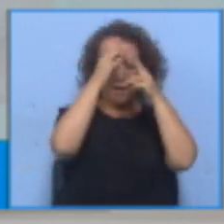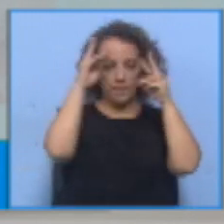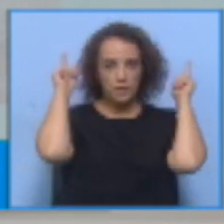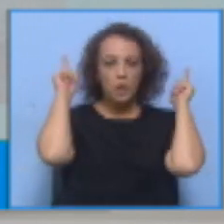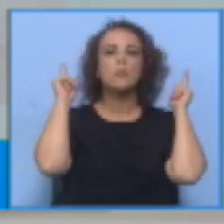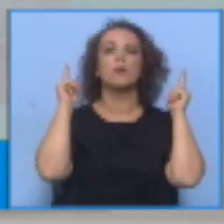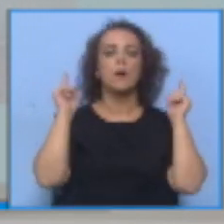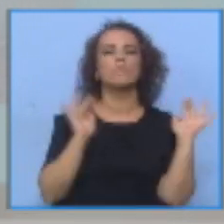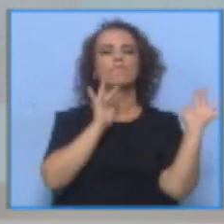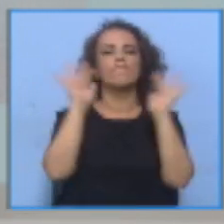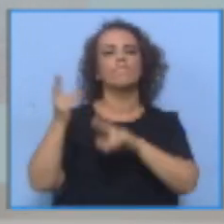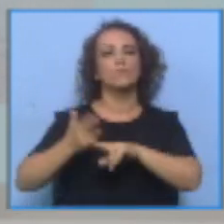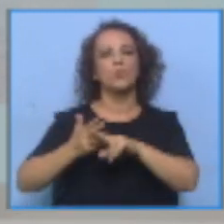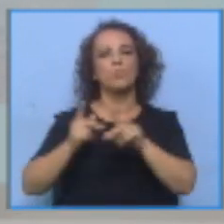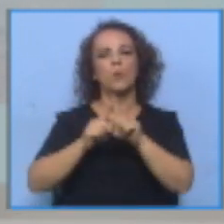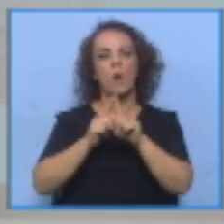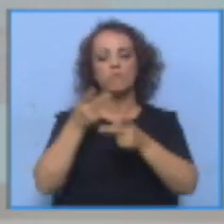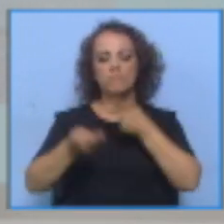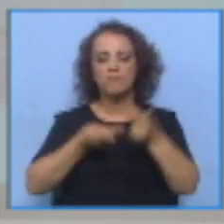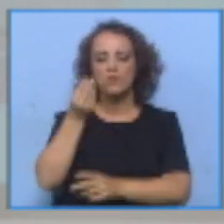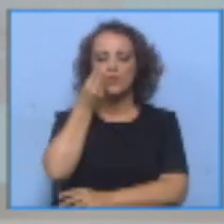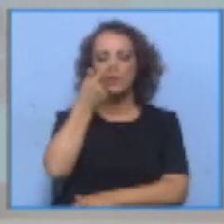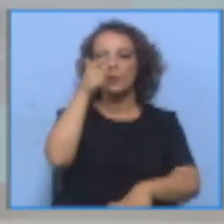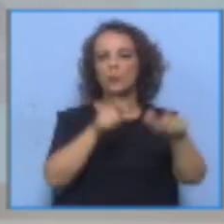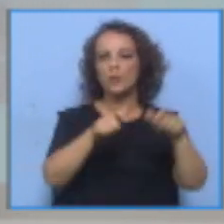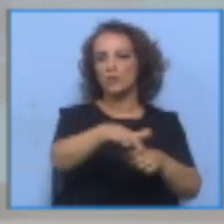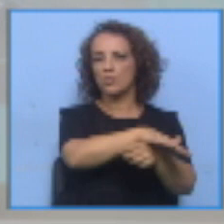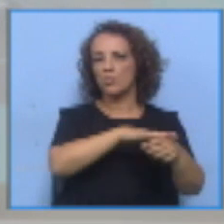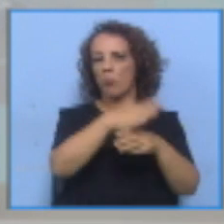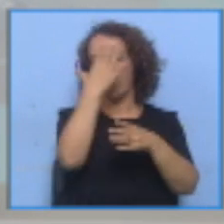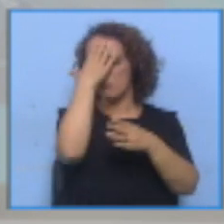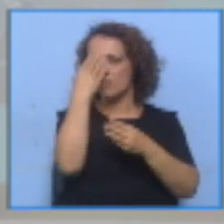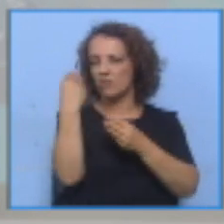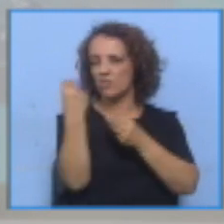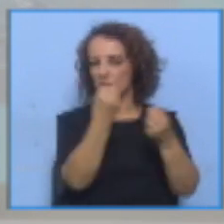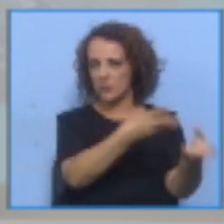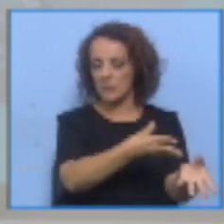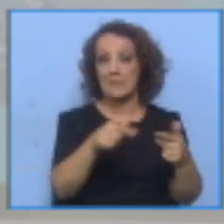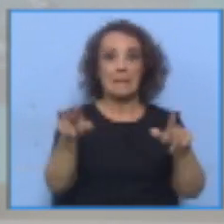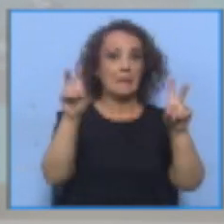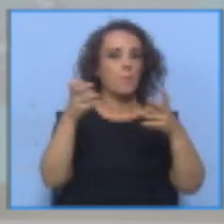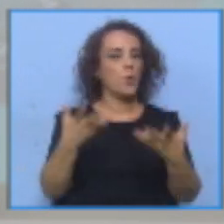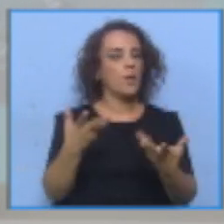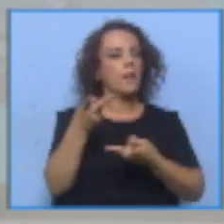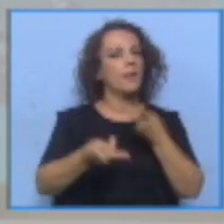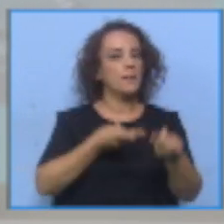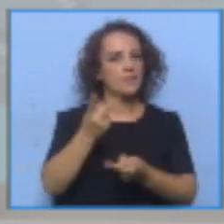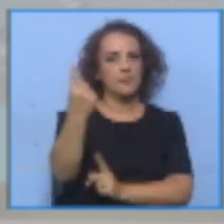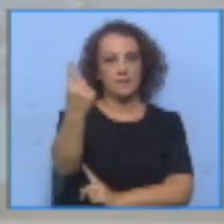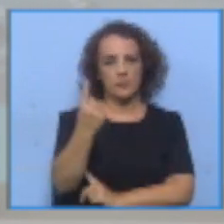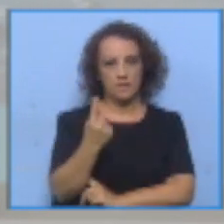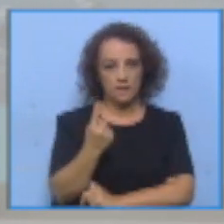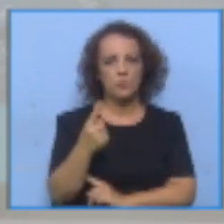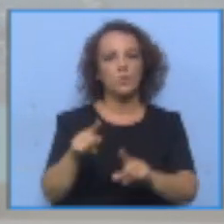experiência crente de povos esquecidos e a terra que habitam. Um tema que vamos agora analisar com o irmão